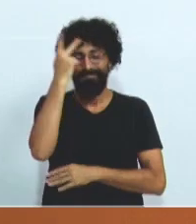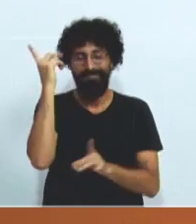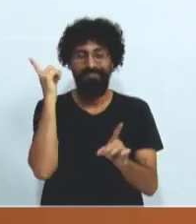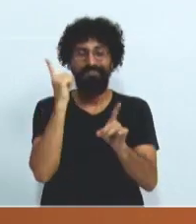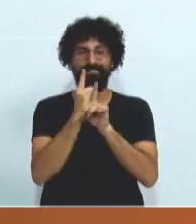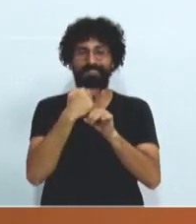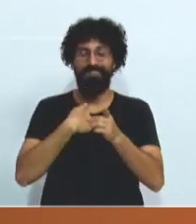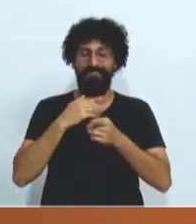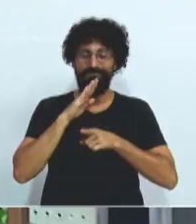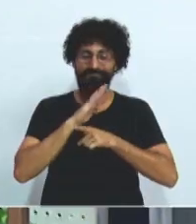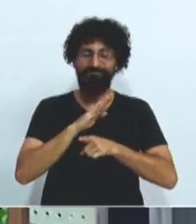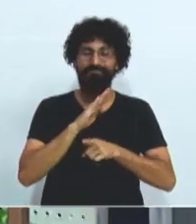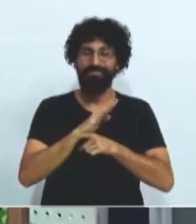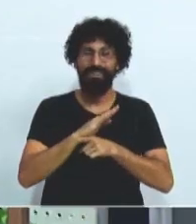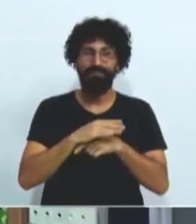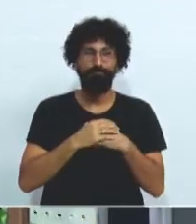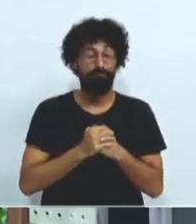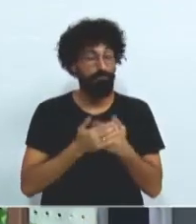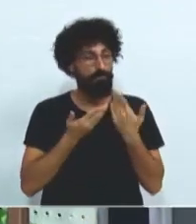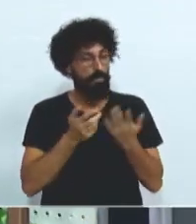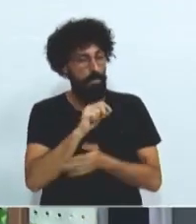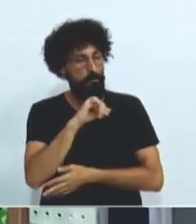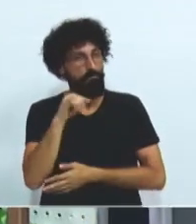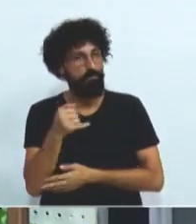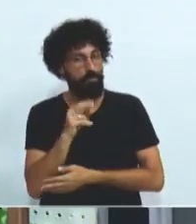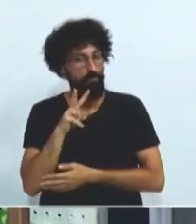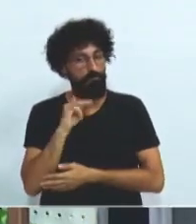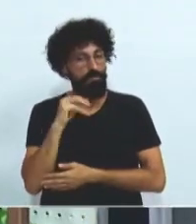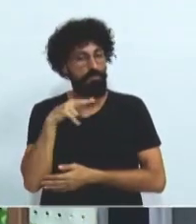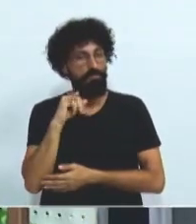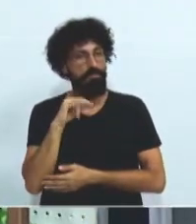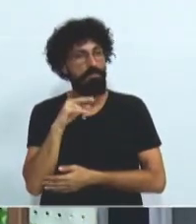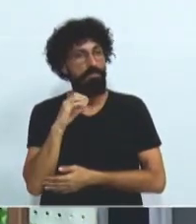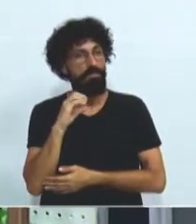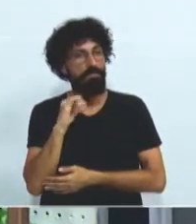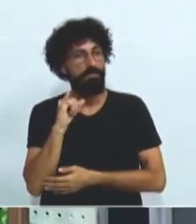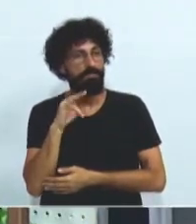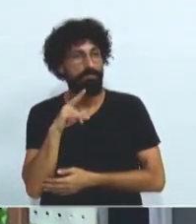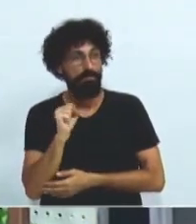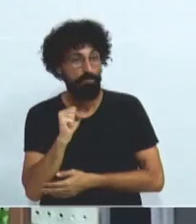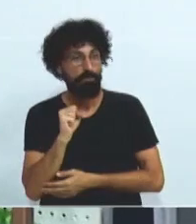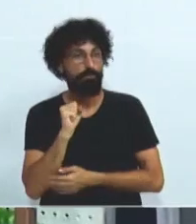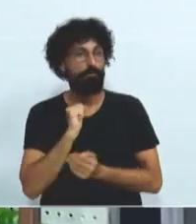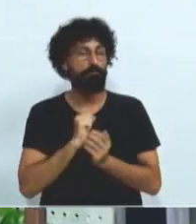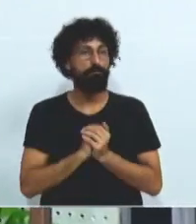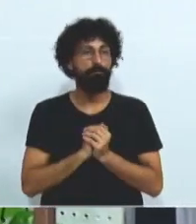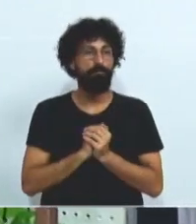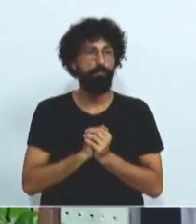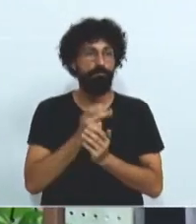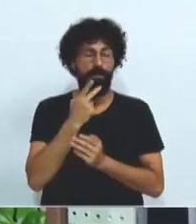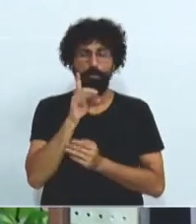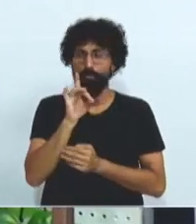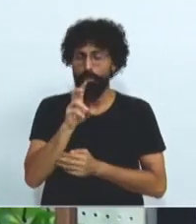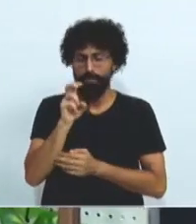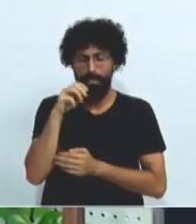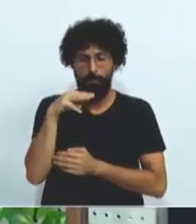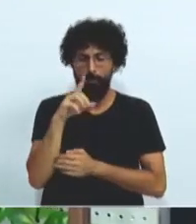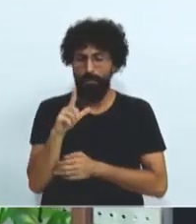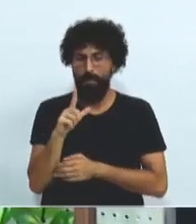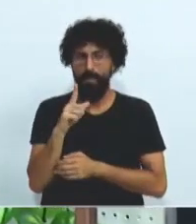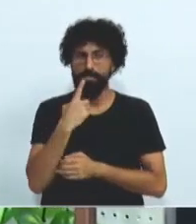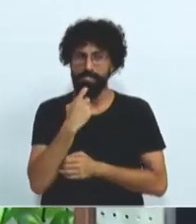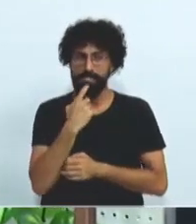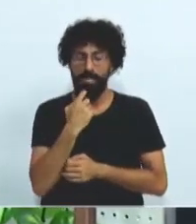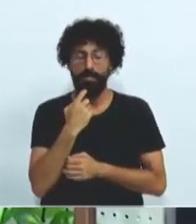estar fazendo esse gesto. Aproveitando que o Vinícius está falando disso, gente, sobre a questão de ser apenas 5 ml de sangue, e às vezes você,